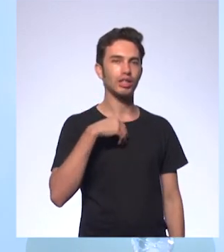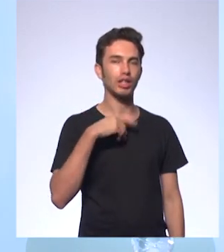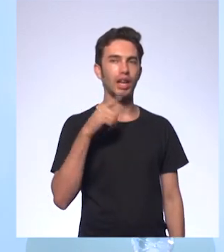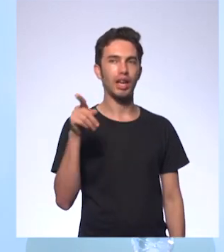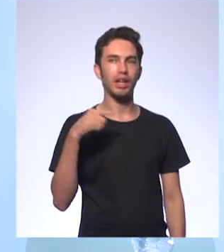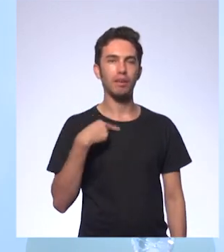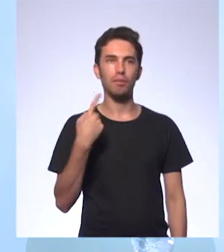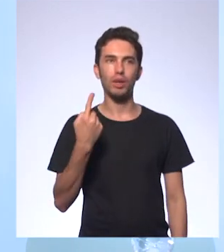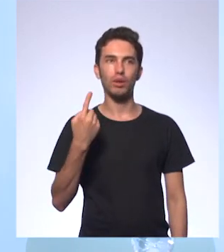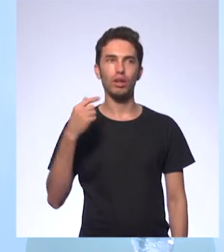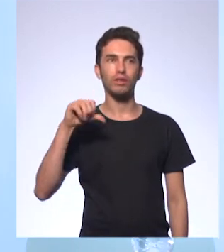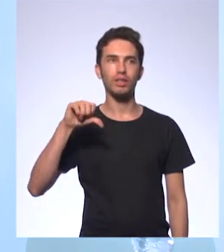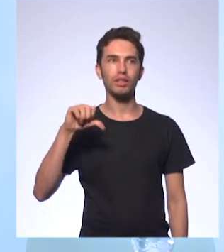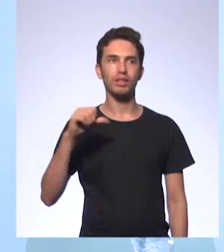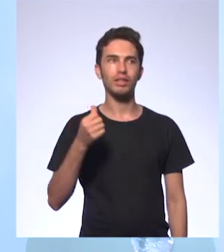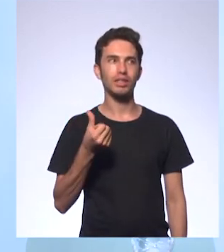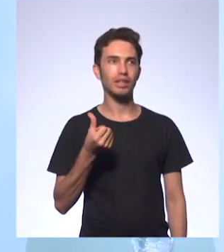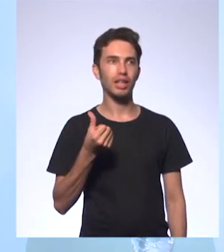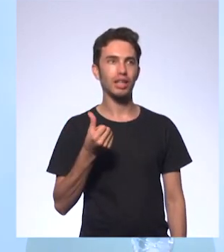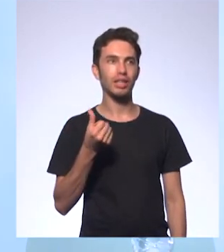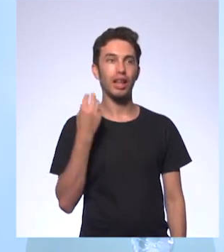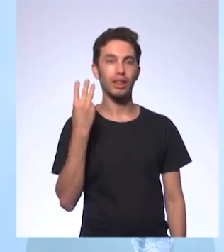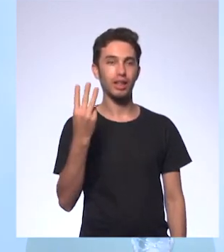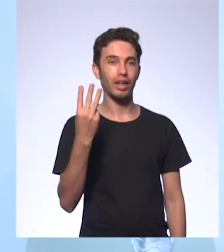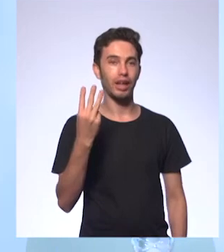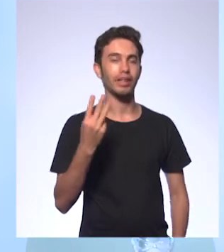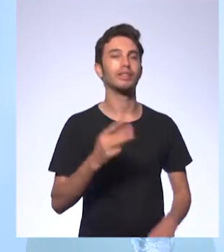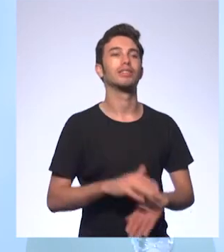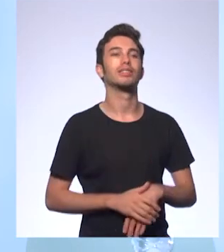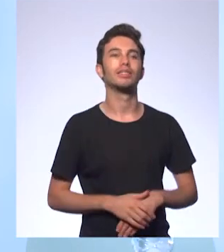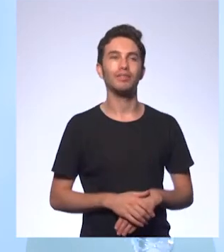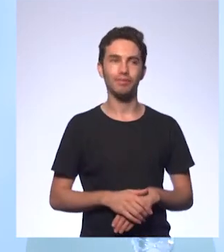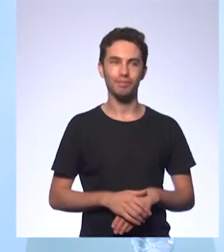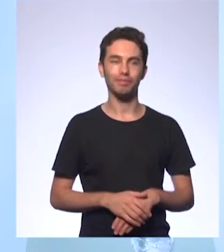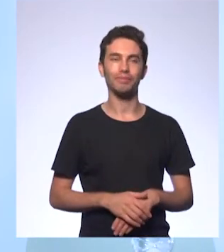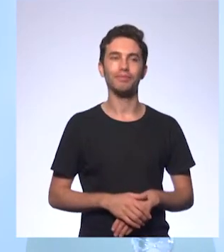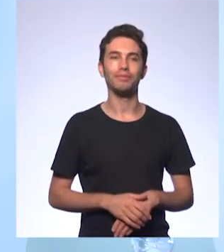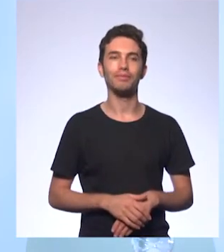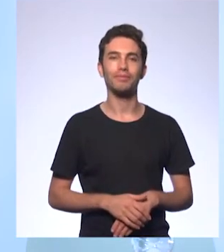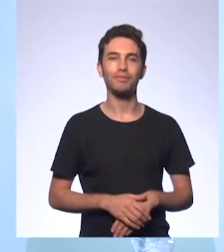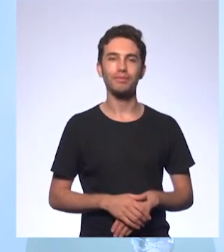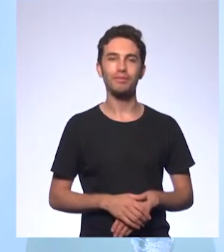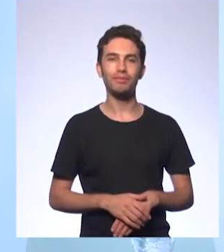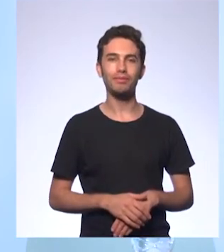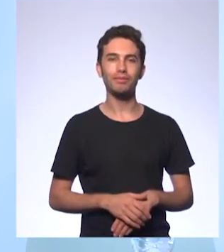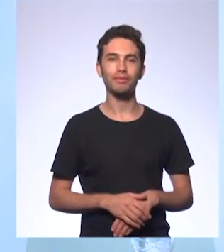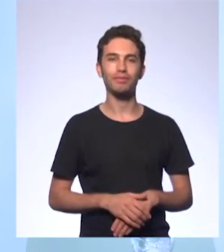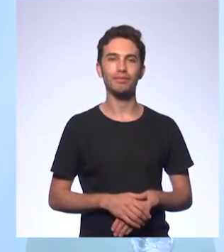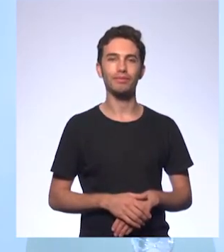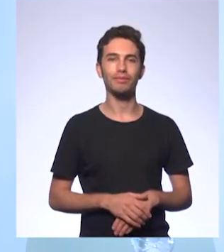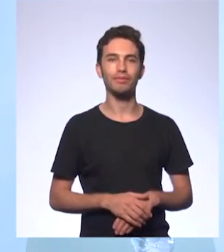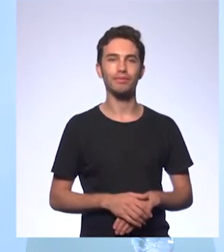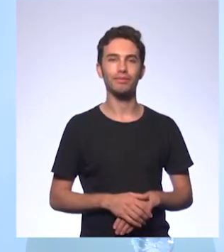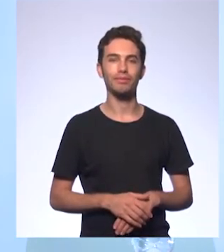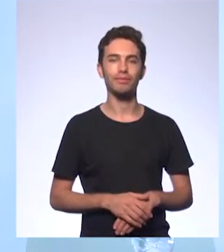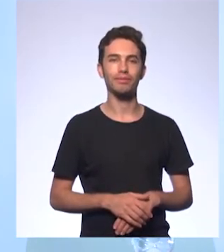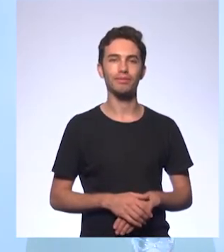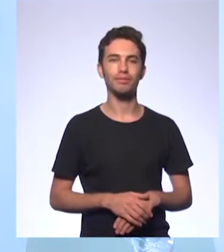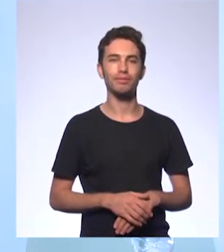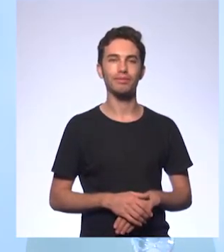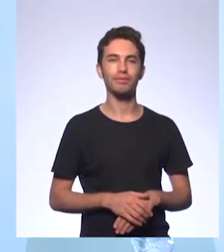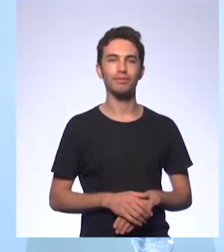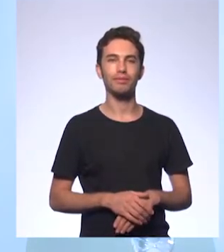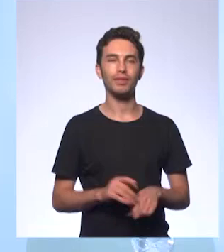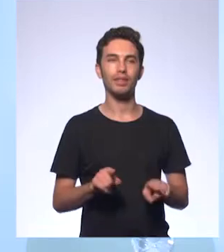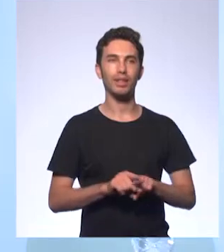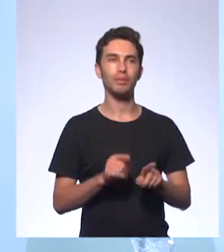1964, né? Gente, estou errando não, produção. 63, isso, me ajude. Então, foi em 1963, a gente descobriu. E